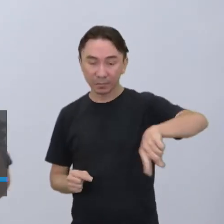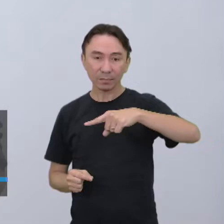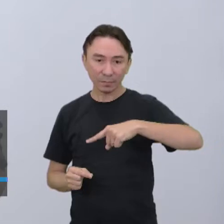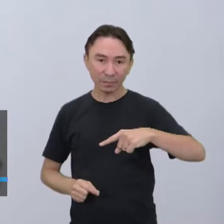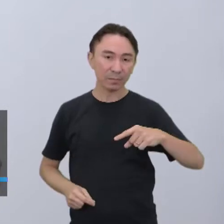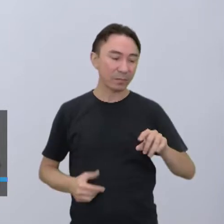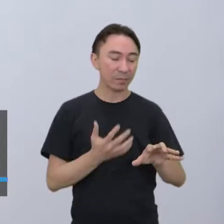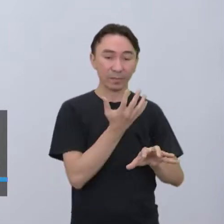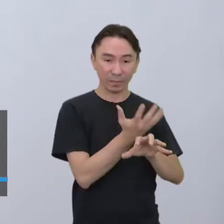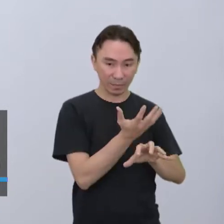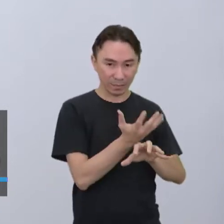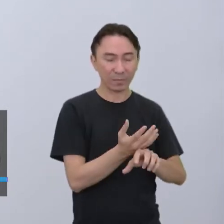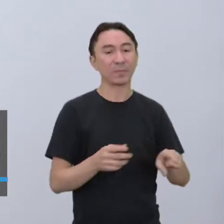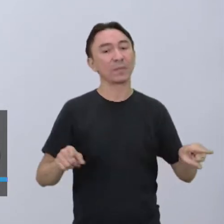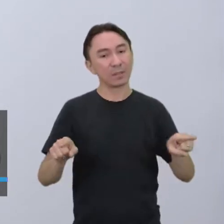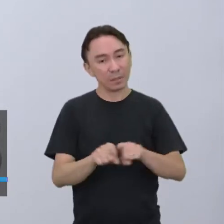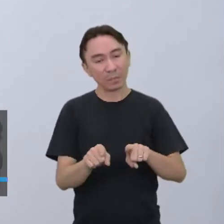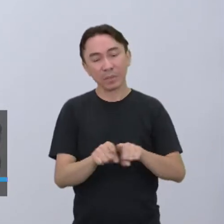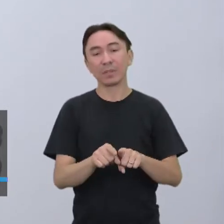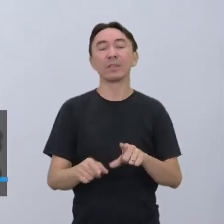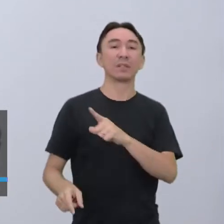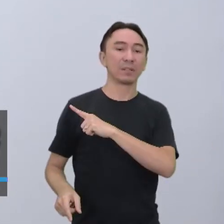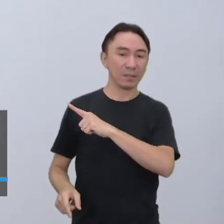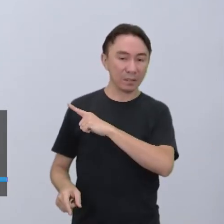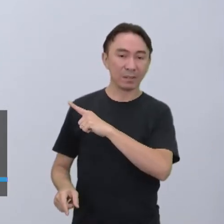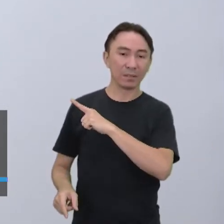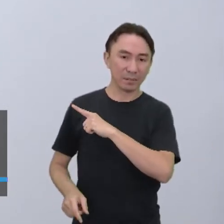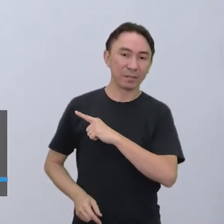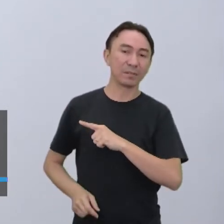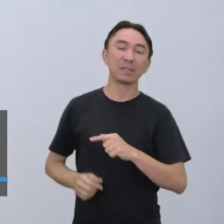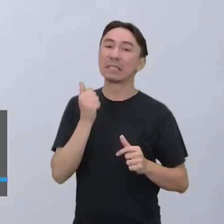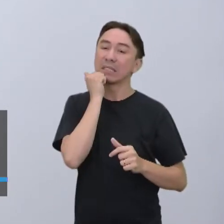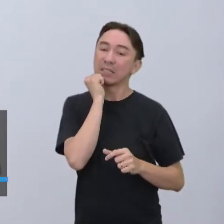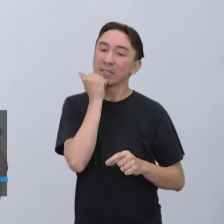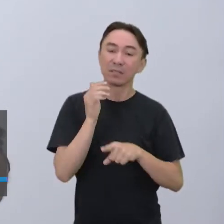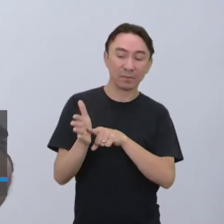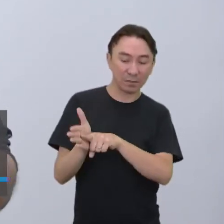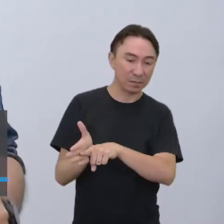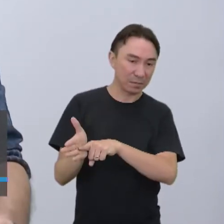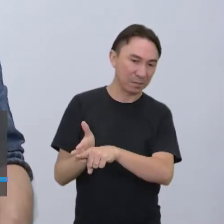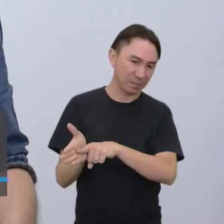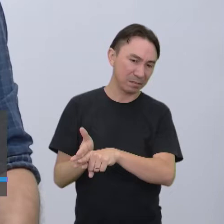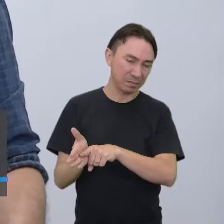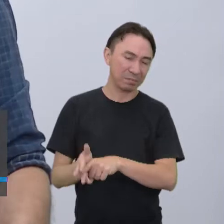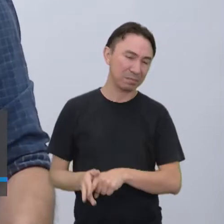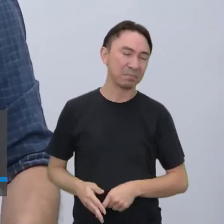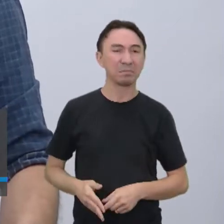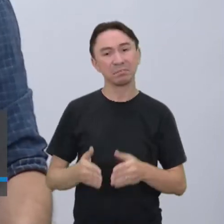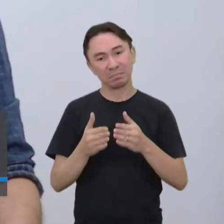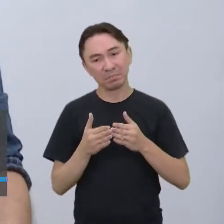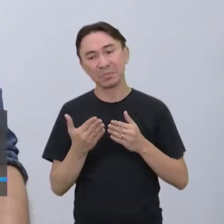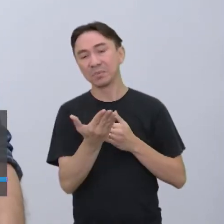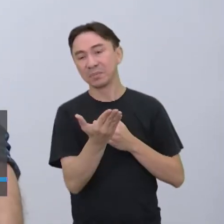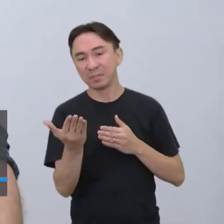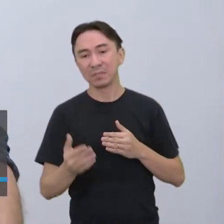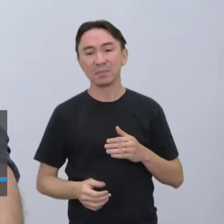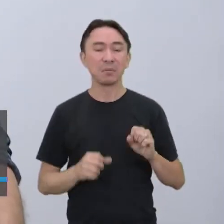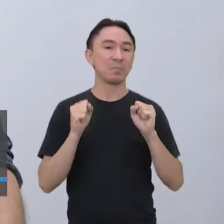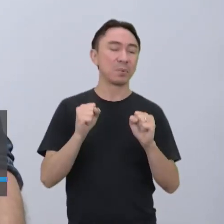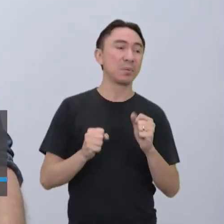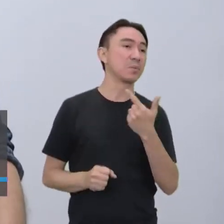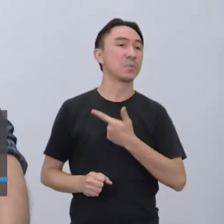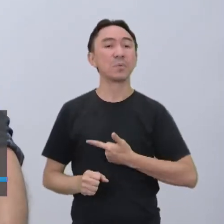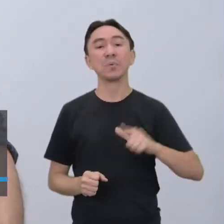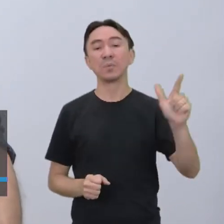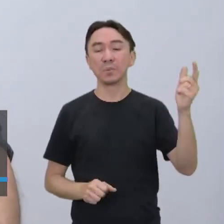mas o objetivo foi que ao final, olha só, eu queria que você, que está acompanhando essa aula, às vezes você veio de outro componente, veio de